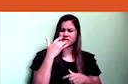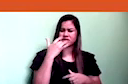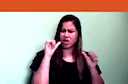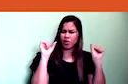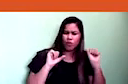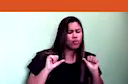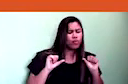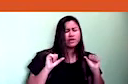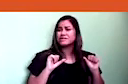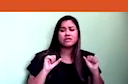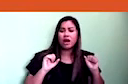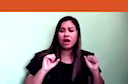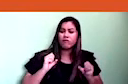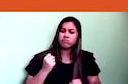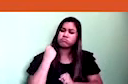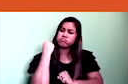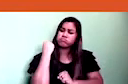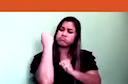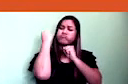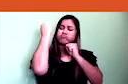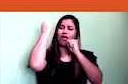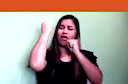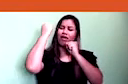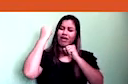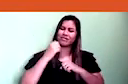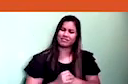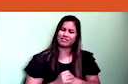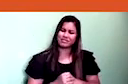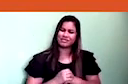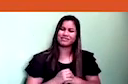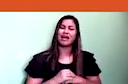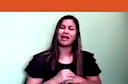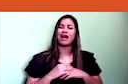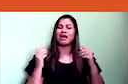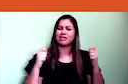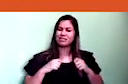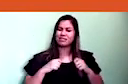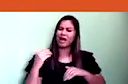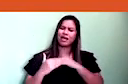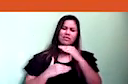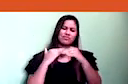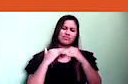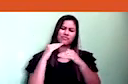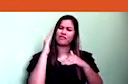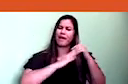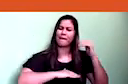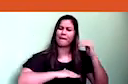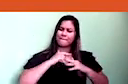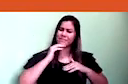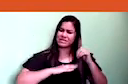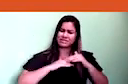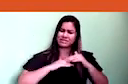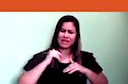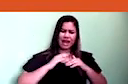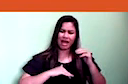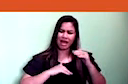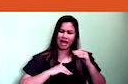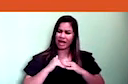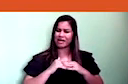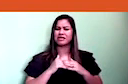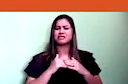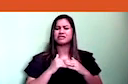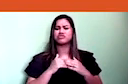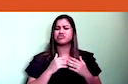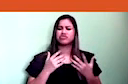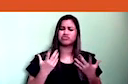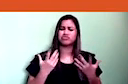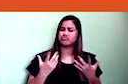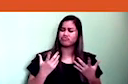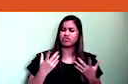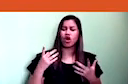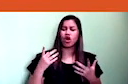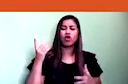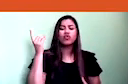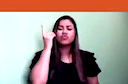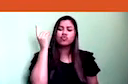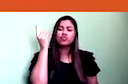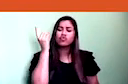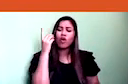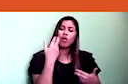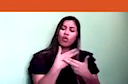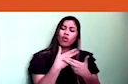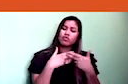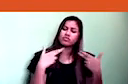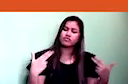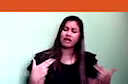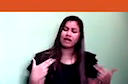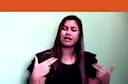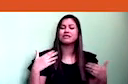si mesmo, podendo desenvolver, sim, seus próprios talentos, apesar das adversidades. E um dos talentos que você pode desenvolver